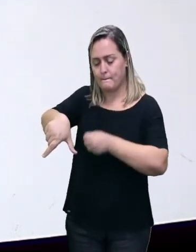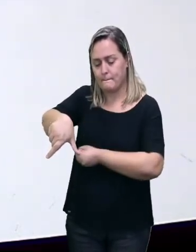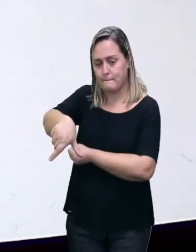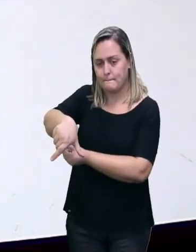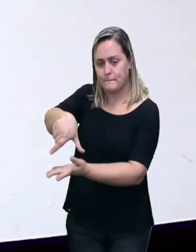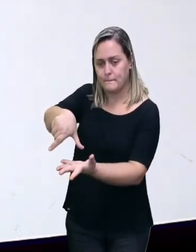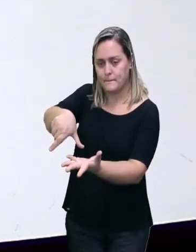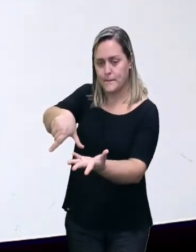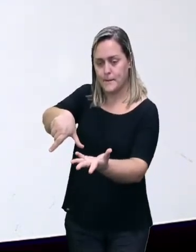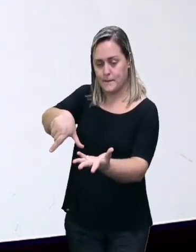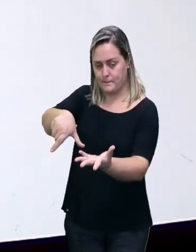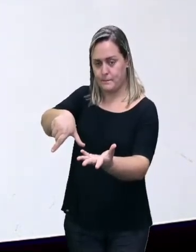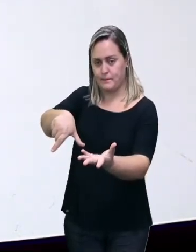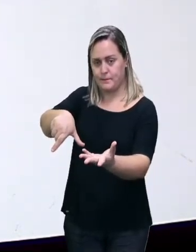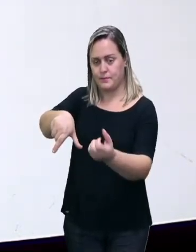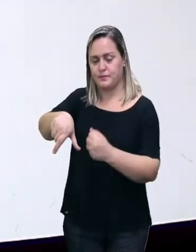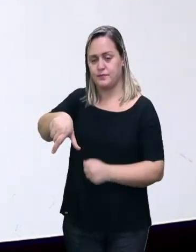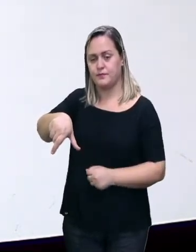novamente.